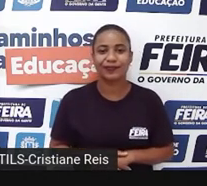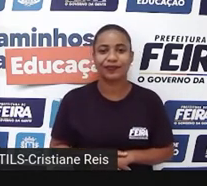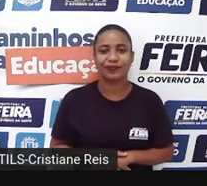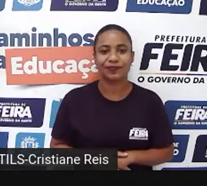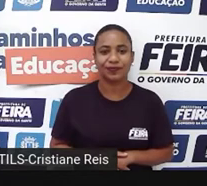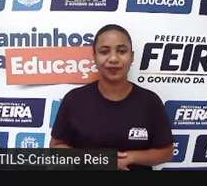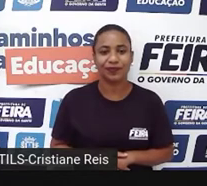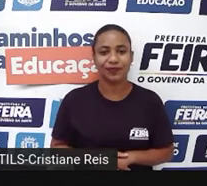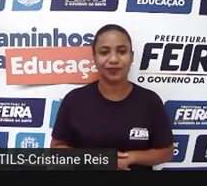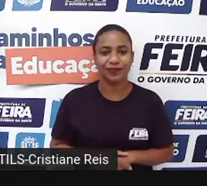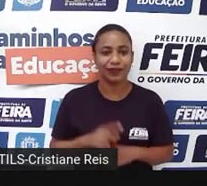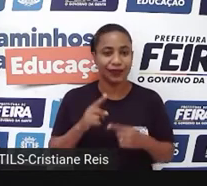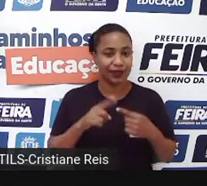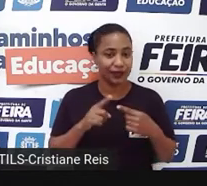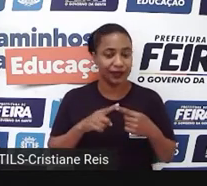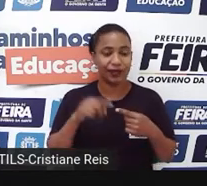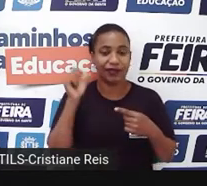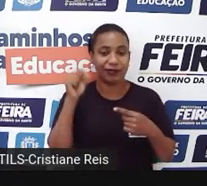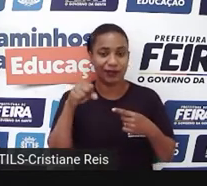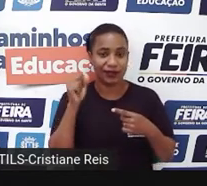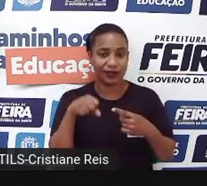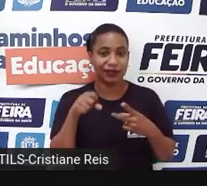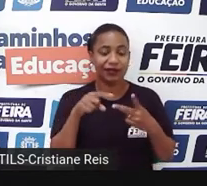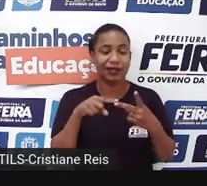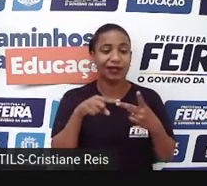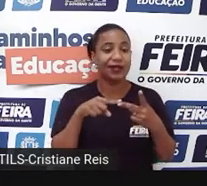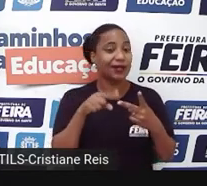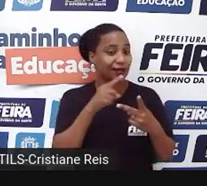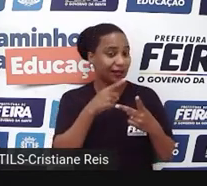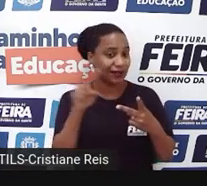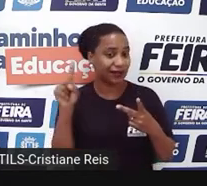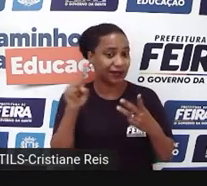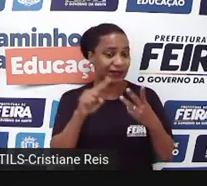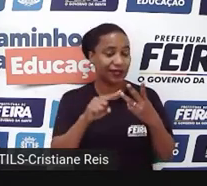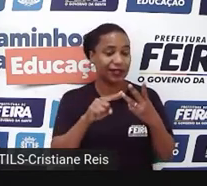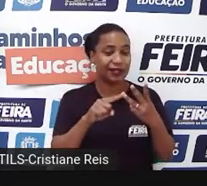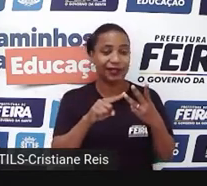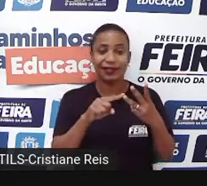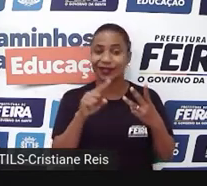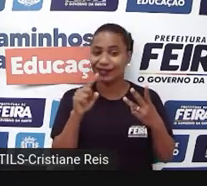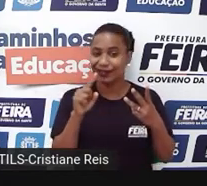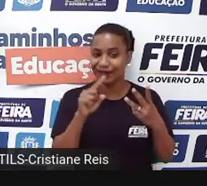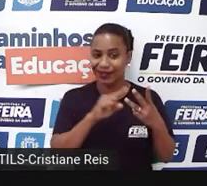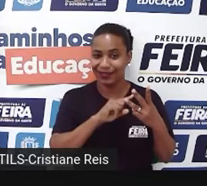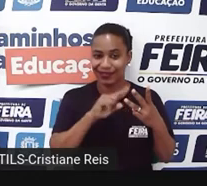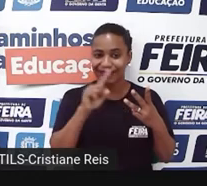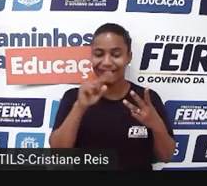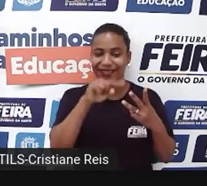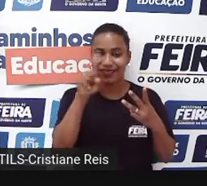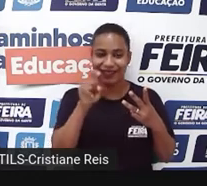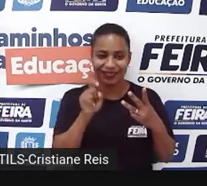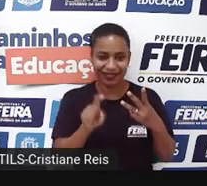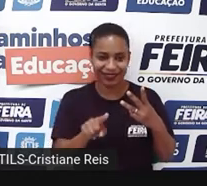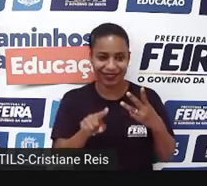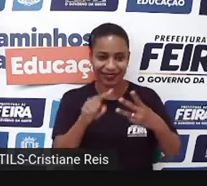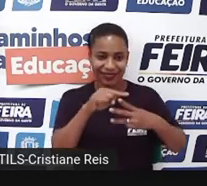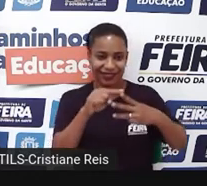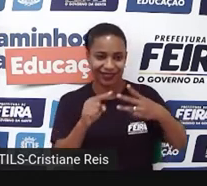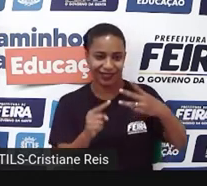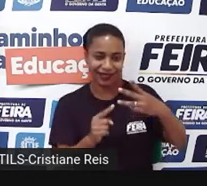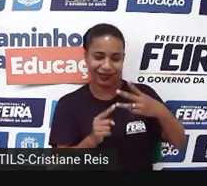Affirmative, negative, and interrogative sentences. Number one, Transformers will be released